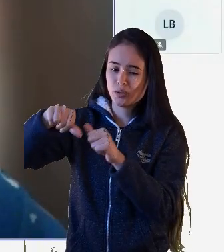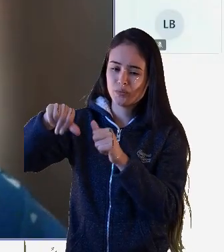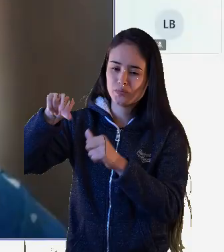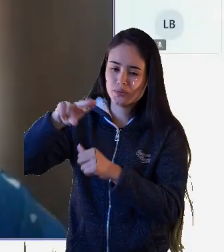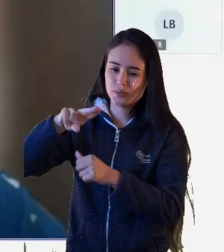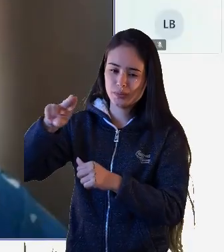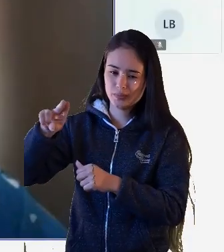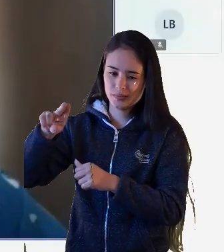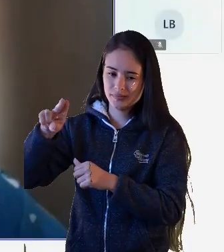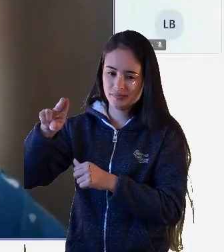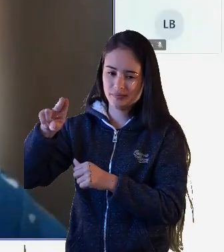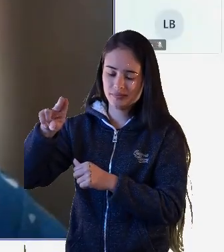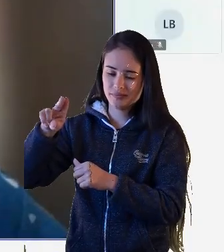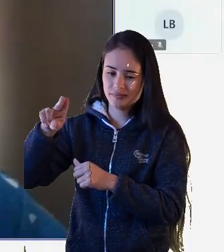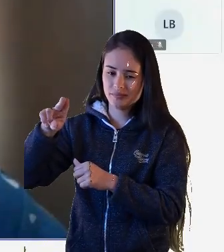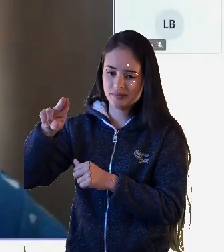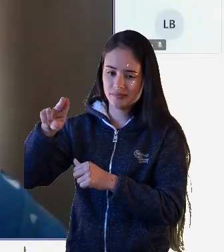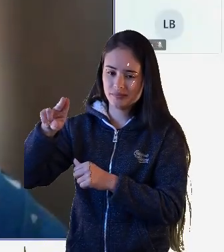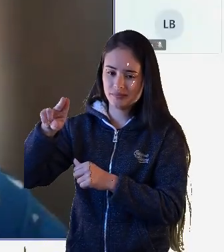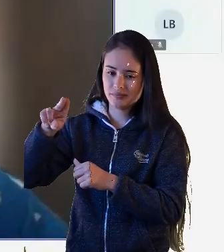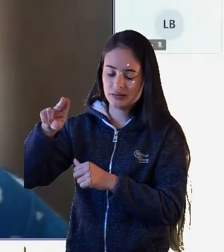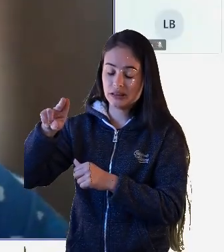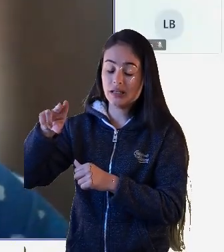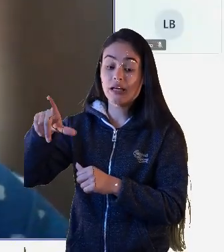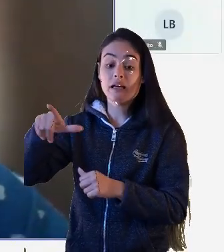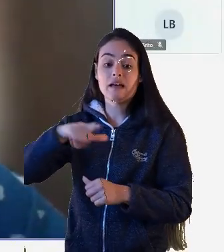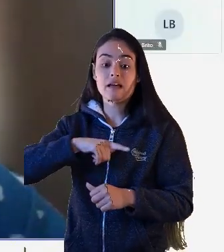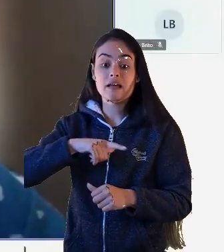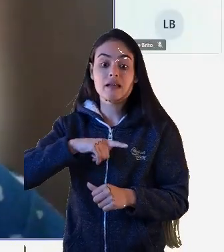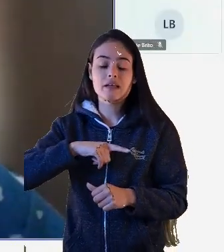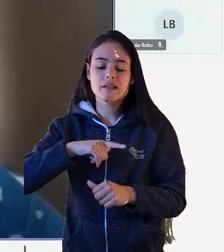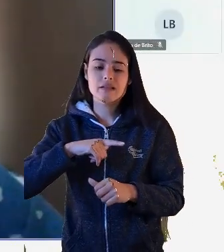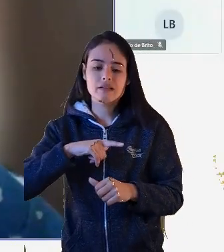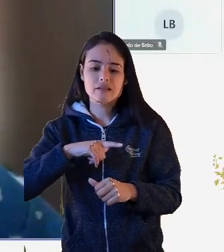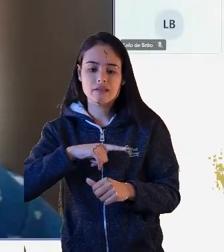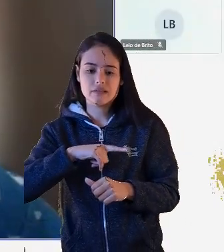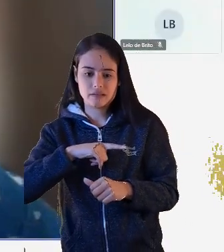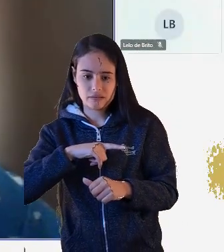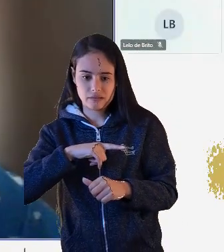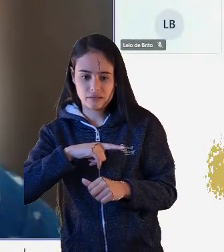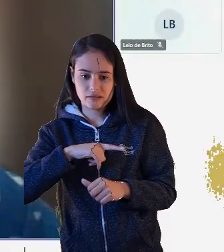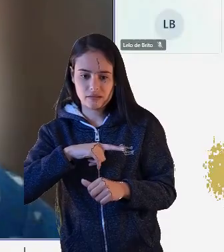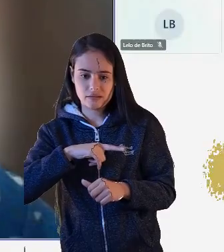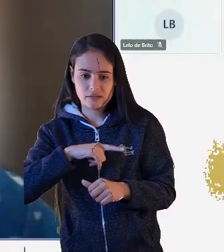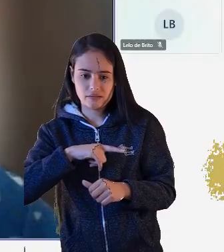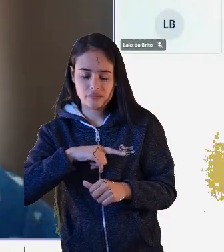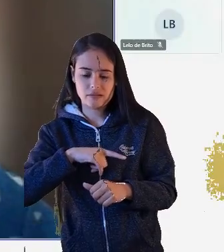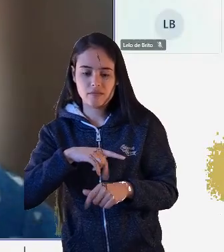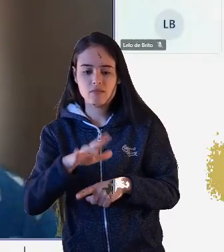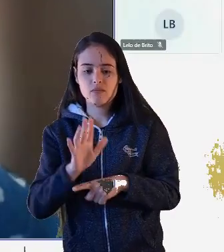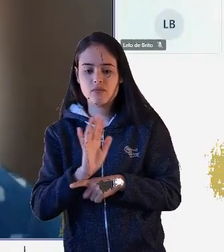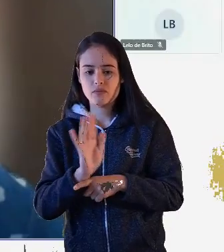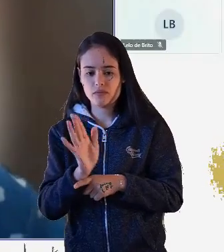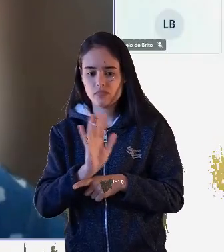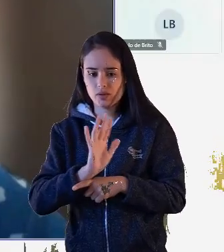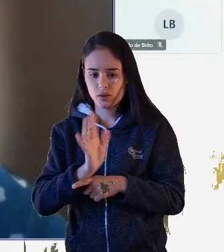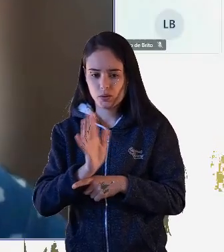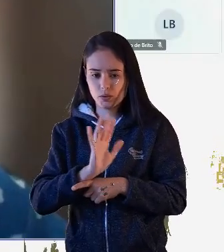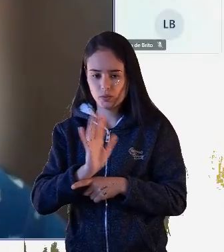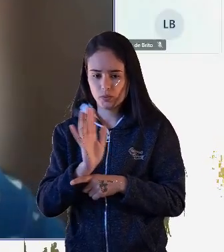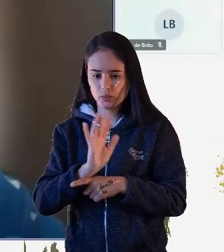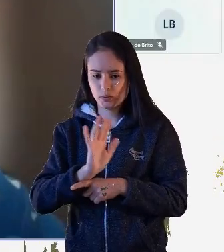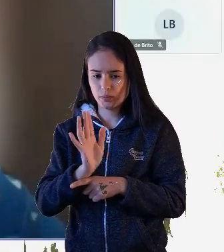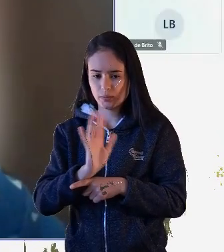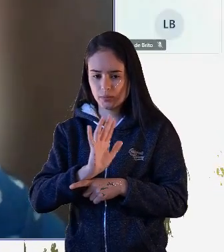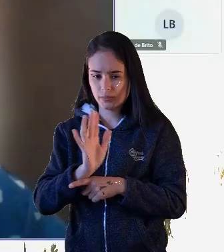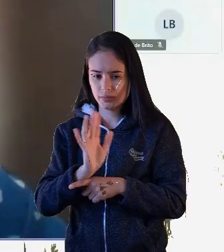que baseado num fato real, inclusive, né, que o navio negreiro foi tomado ali pelos escravizados, né, eles conseguiram